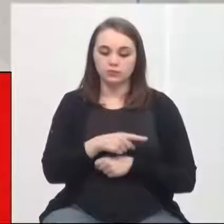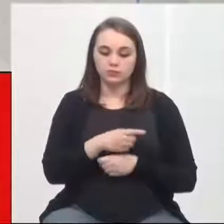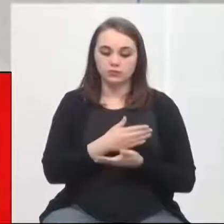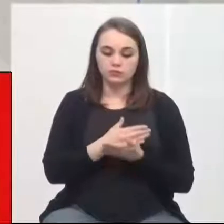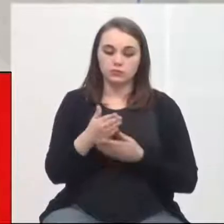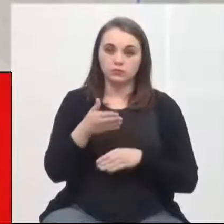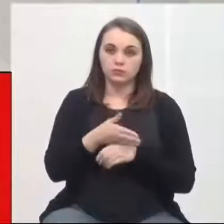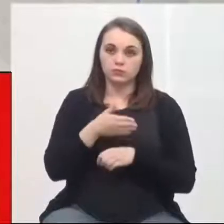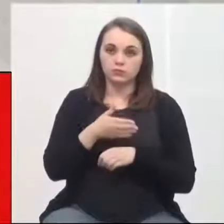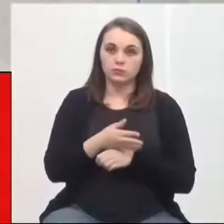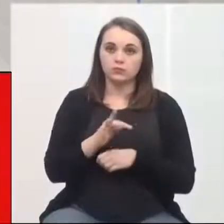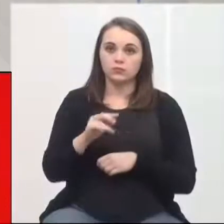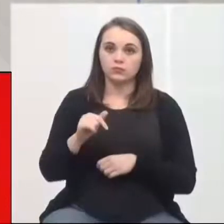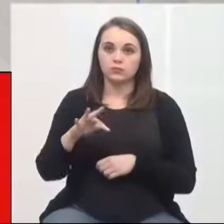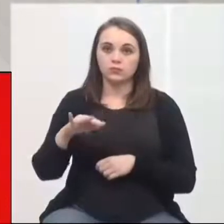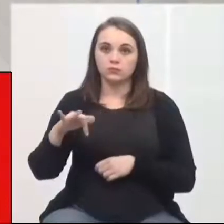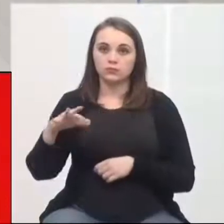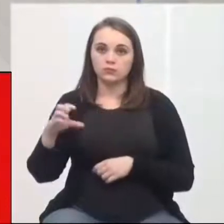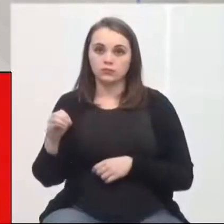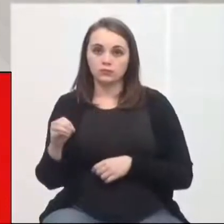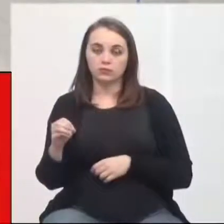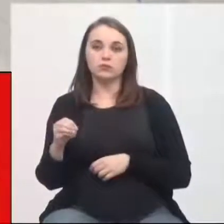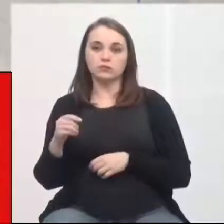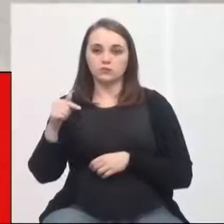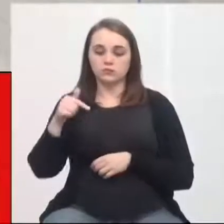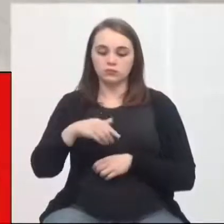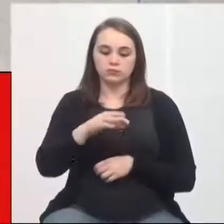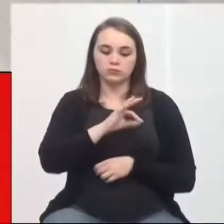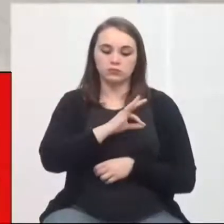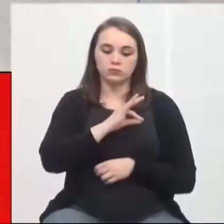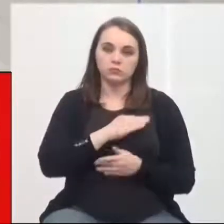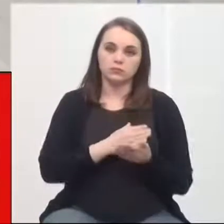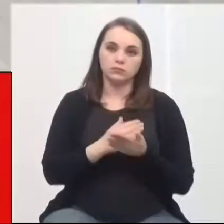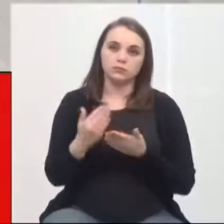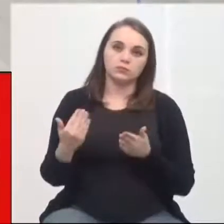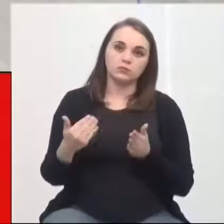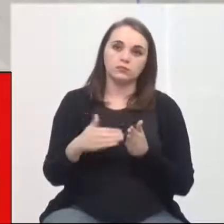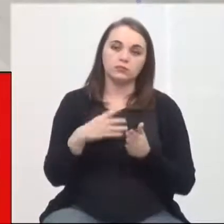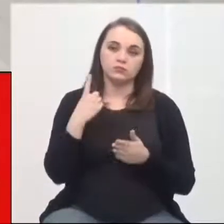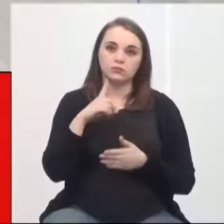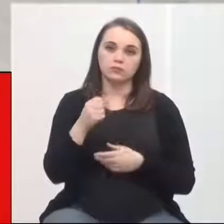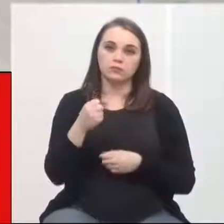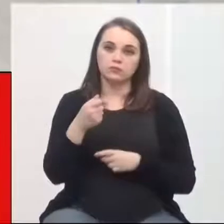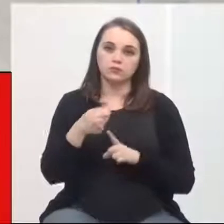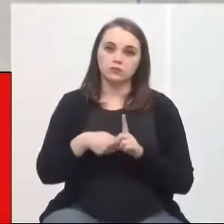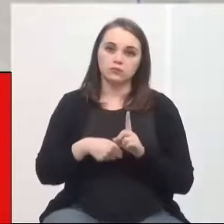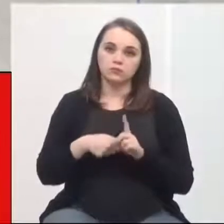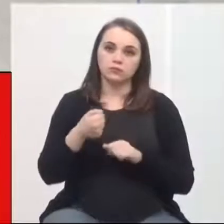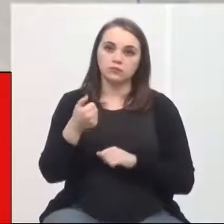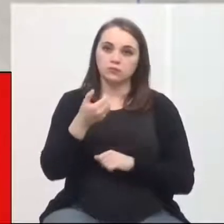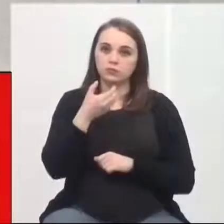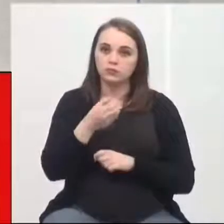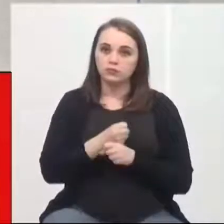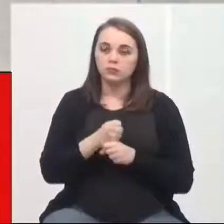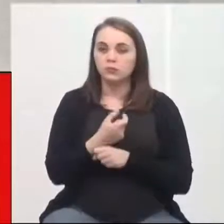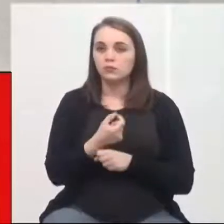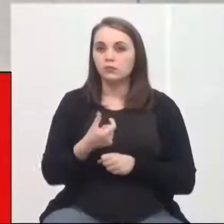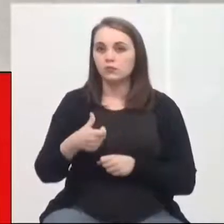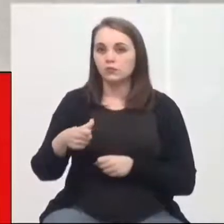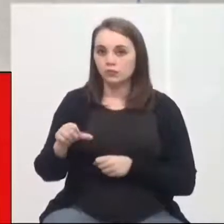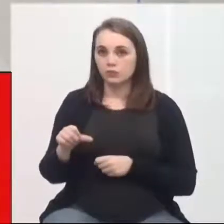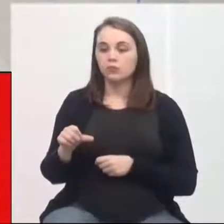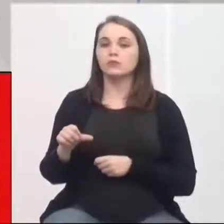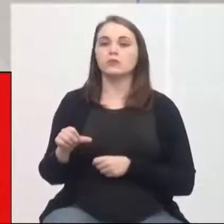patrulhamento tático do 9º BPM, na qual permaneceu até o 8/12/2019, retornando para a guarnição de